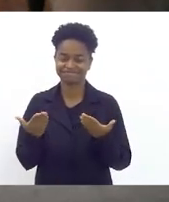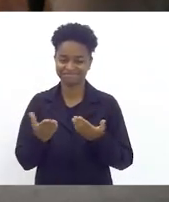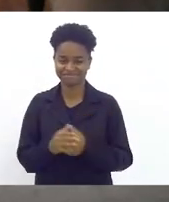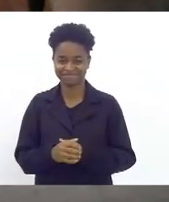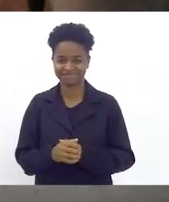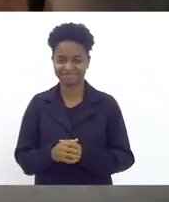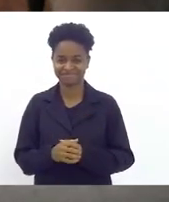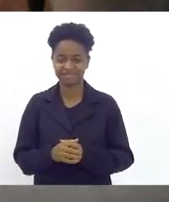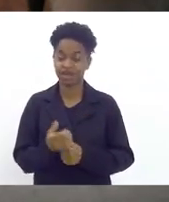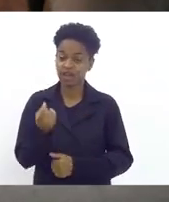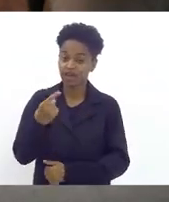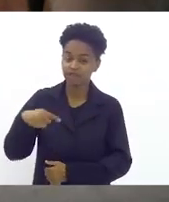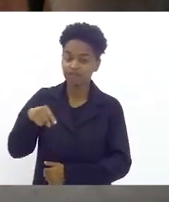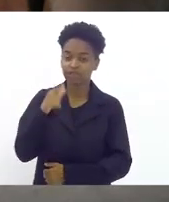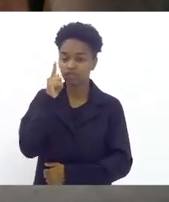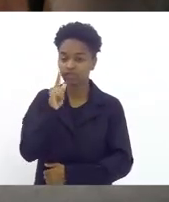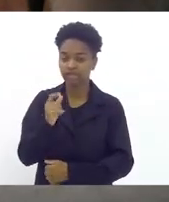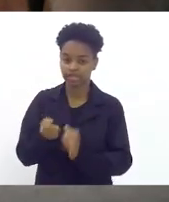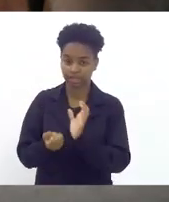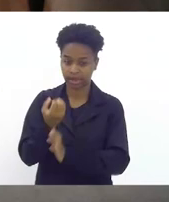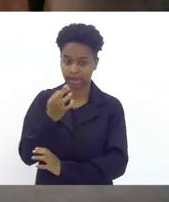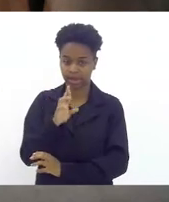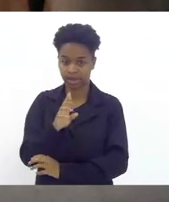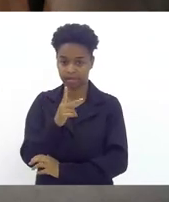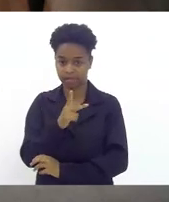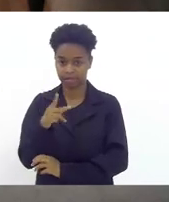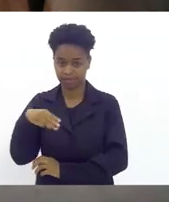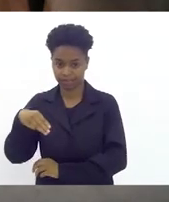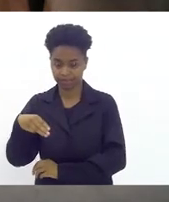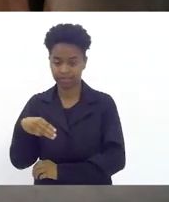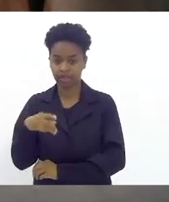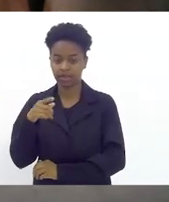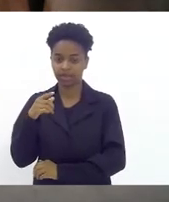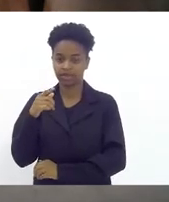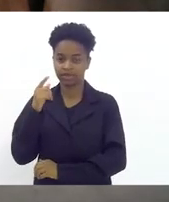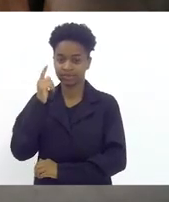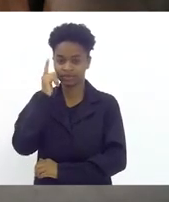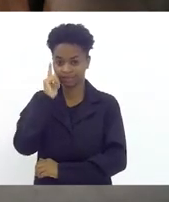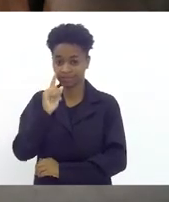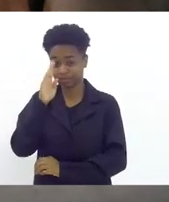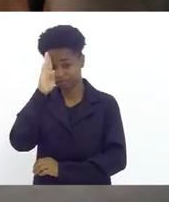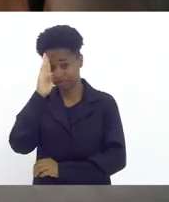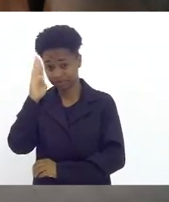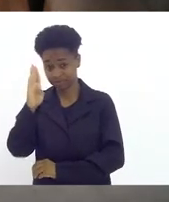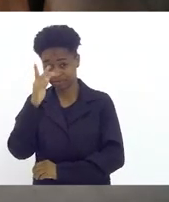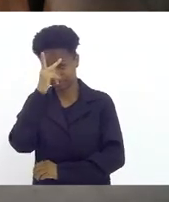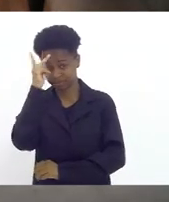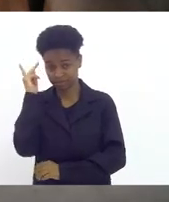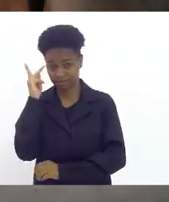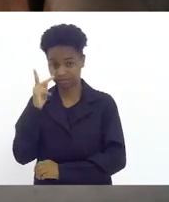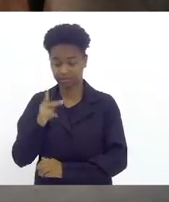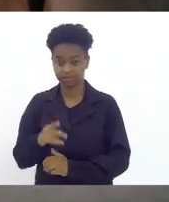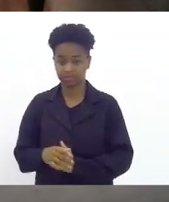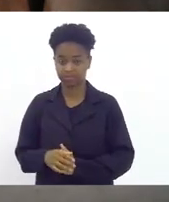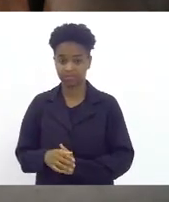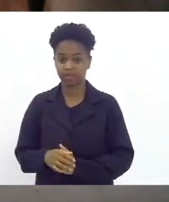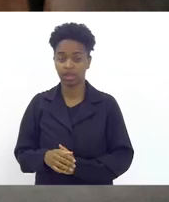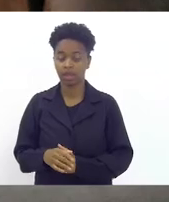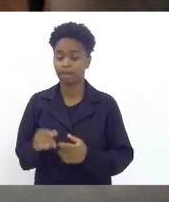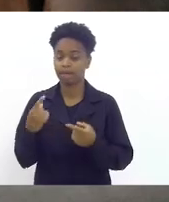para você criar uma rptm o ônibus recai exclusivamente para o proprietário né que muitas vezes